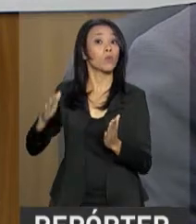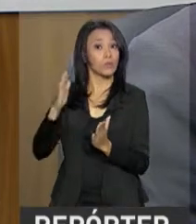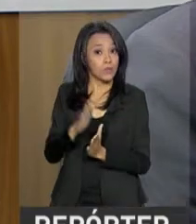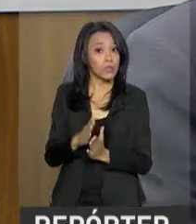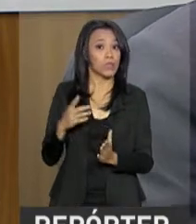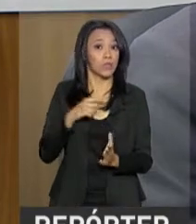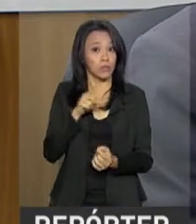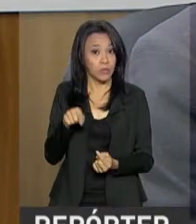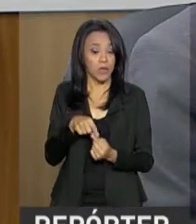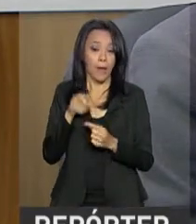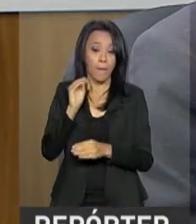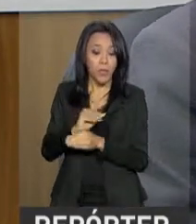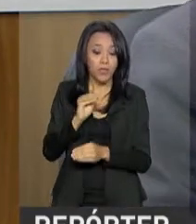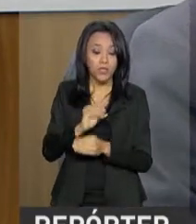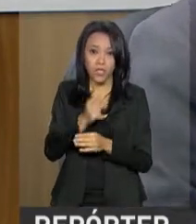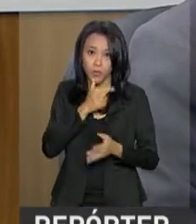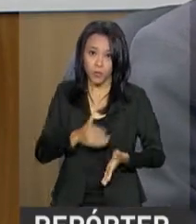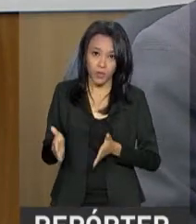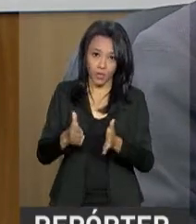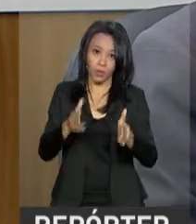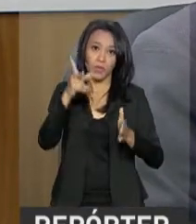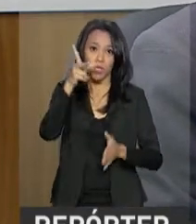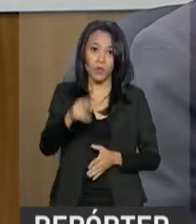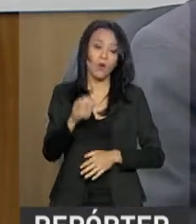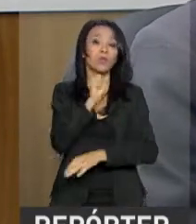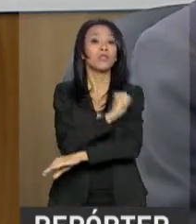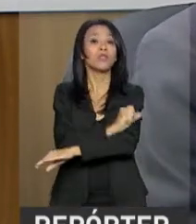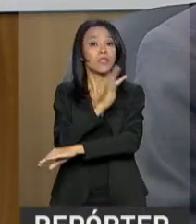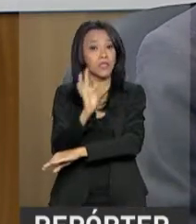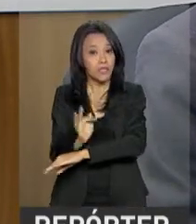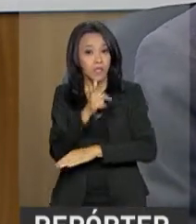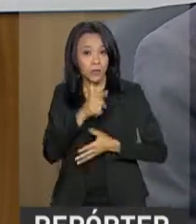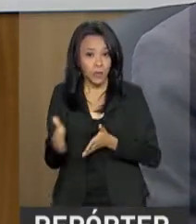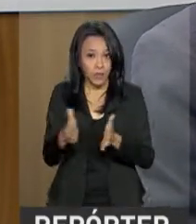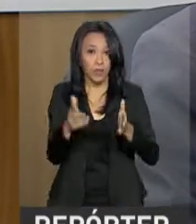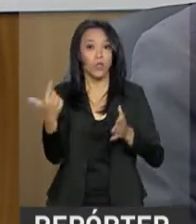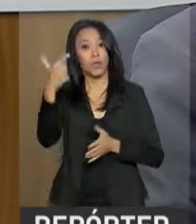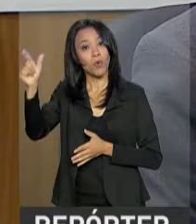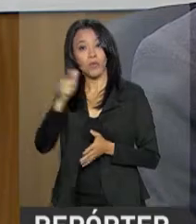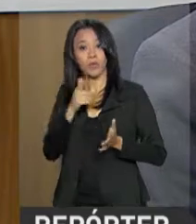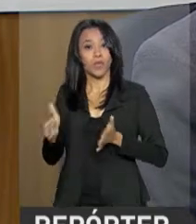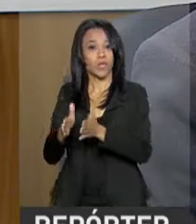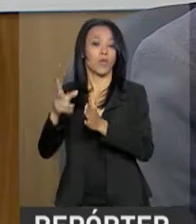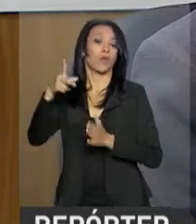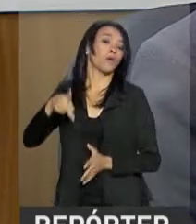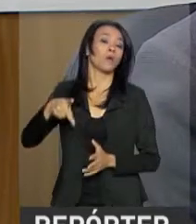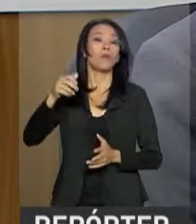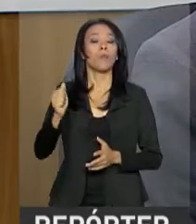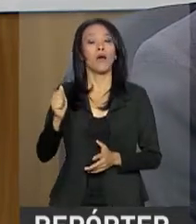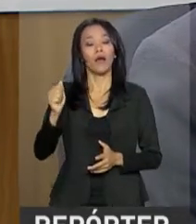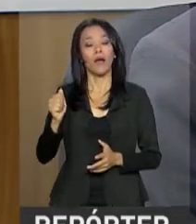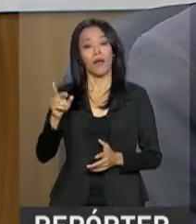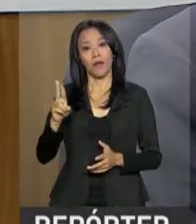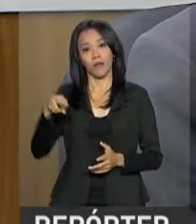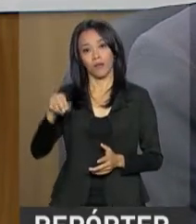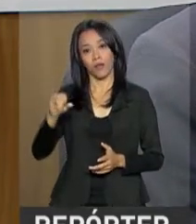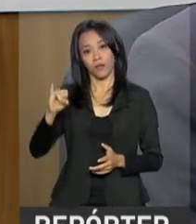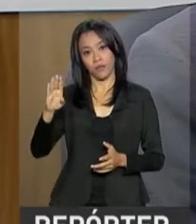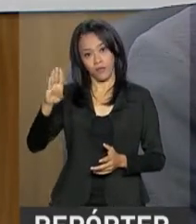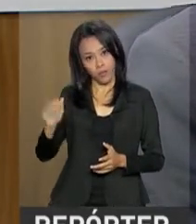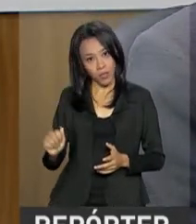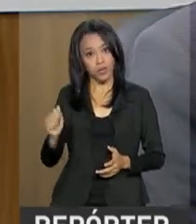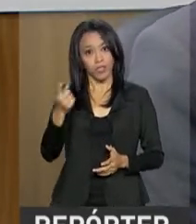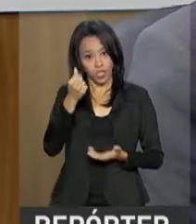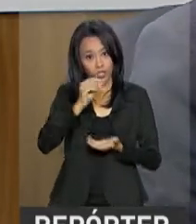rios quando nós estamos fazendo agora com o rio são francisco o rio parnaíba sendo mobilizados mais de 300 milhões para essas